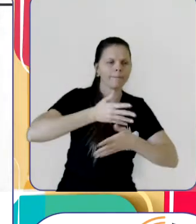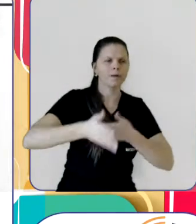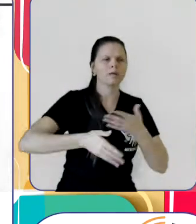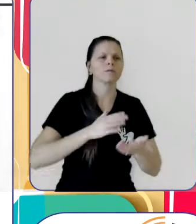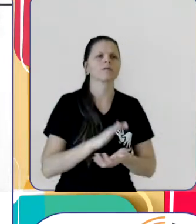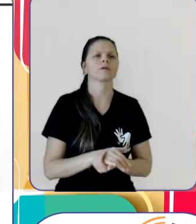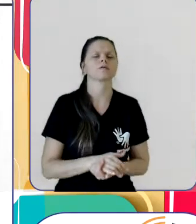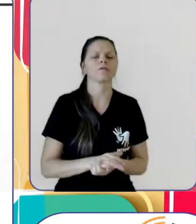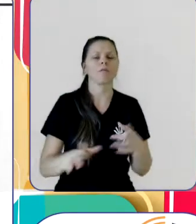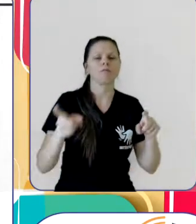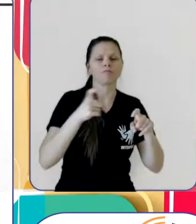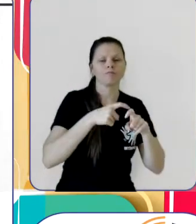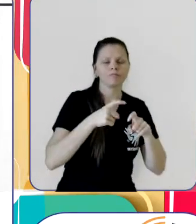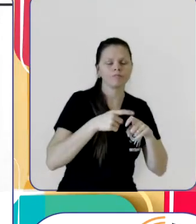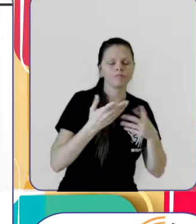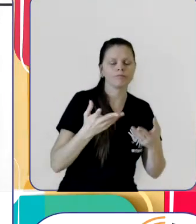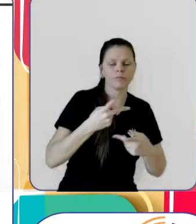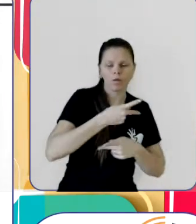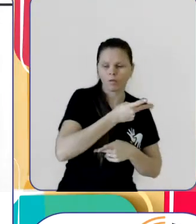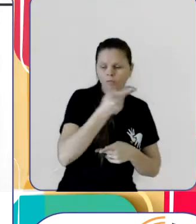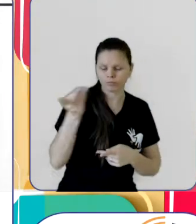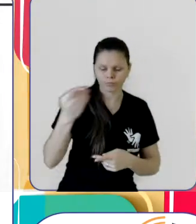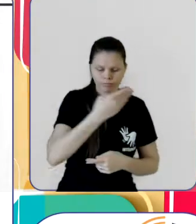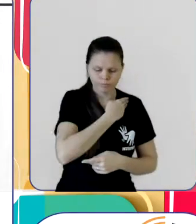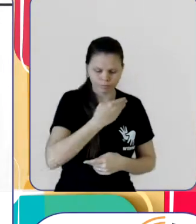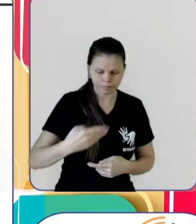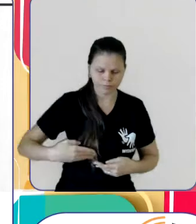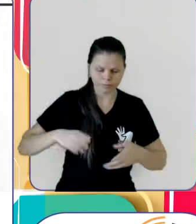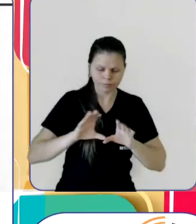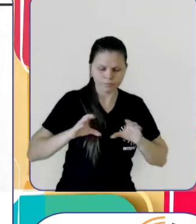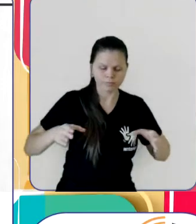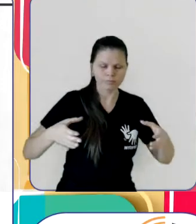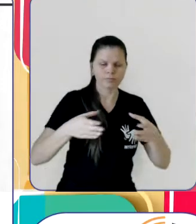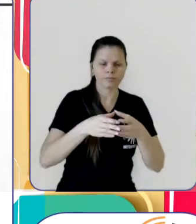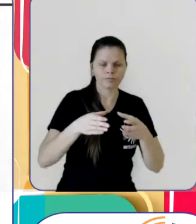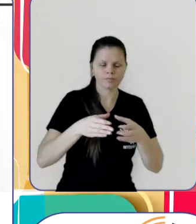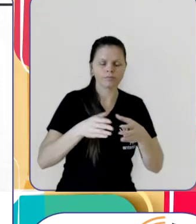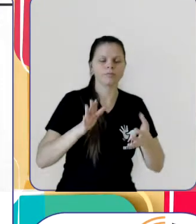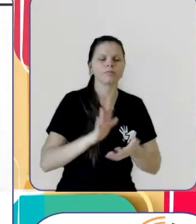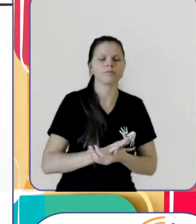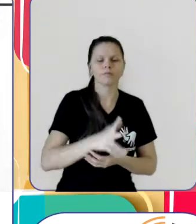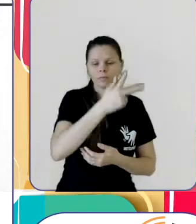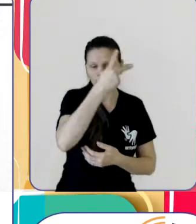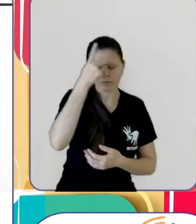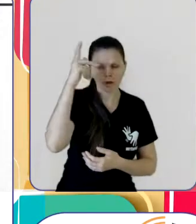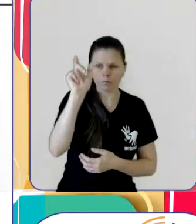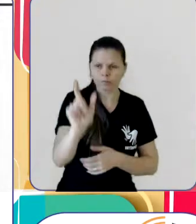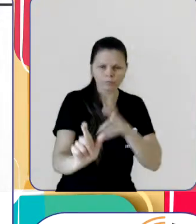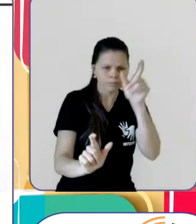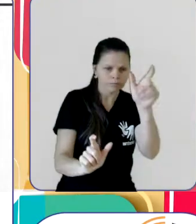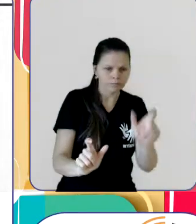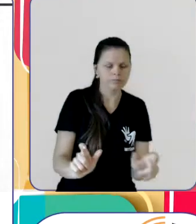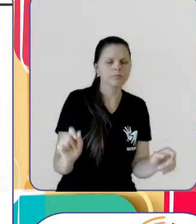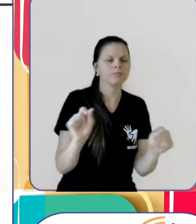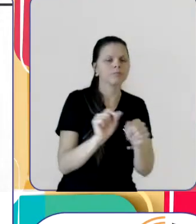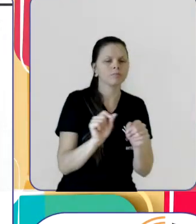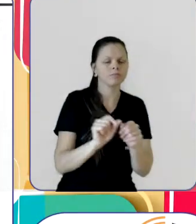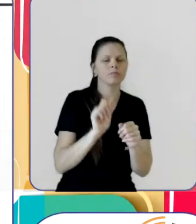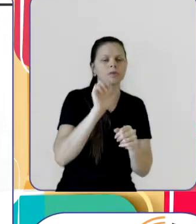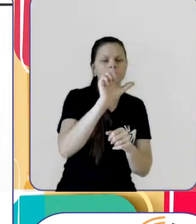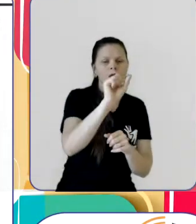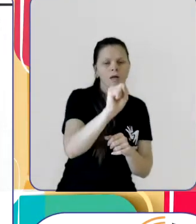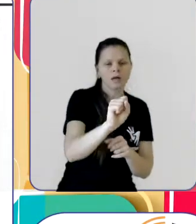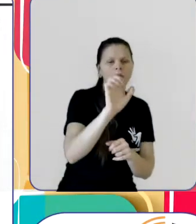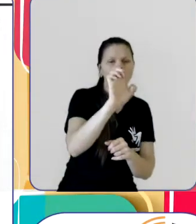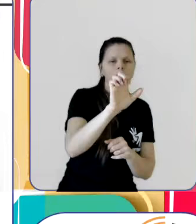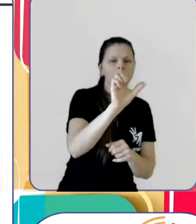PSFs. Então, as visitas aos espaços públicos das comunidades e também nas residências dos pacientes fazem parte da rotina do ESF, que